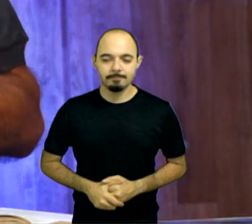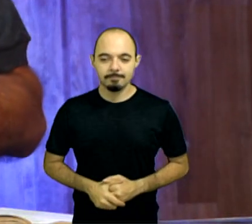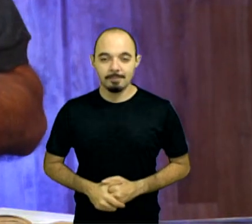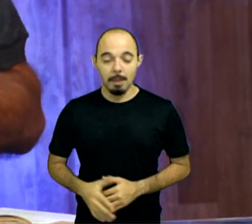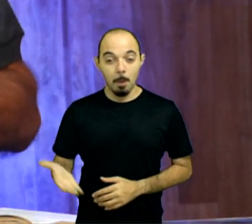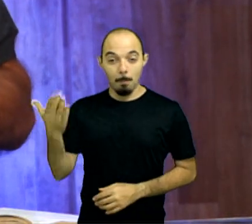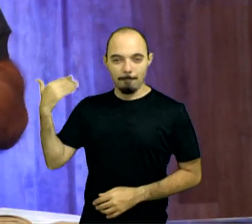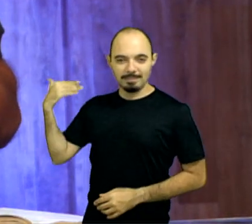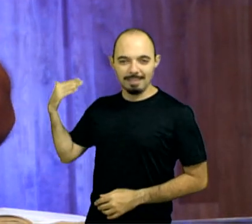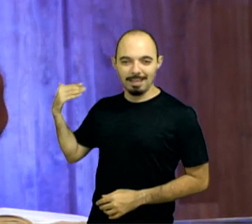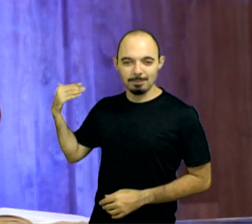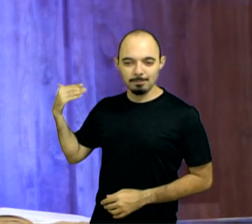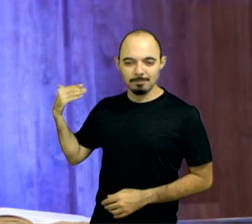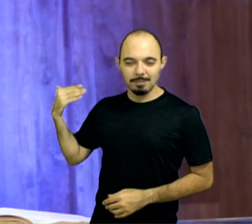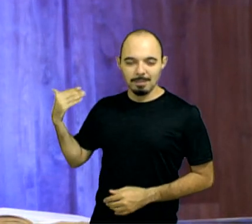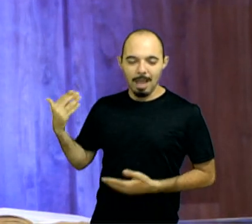junto.